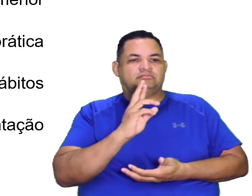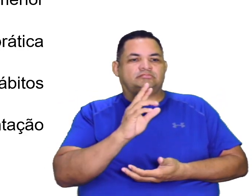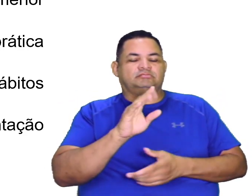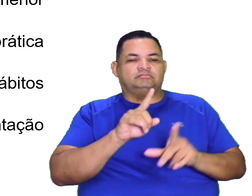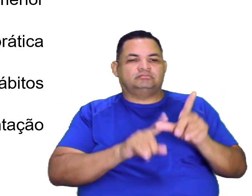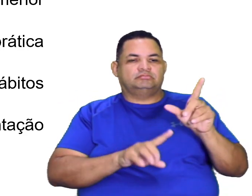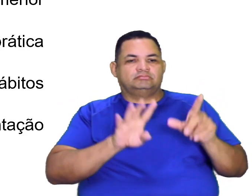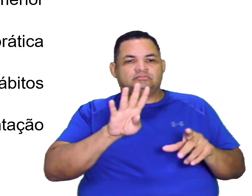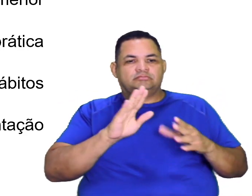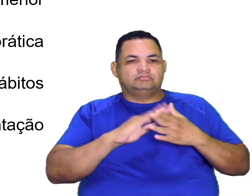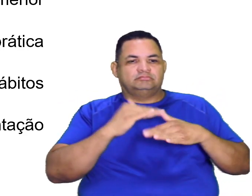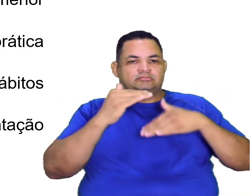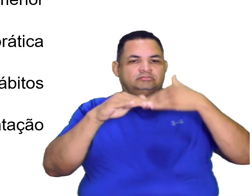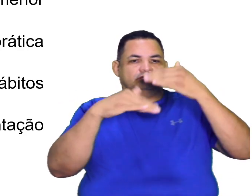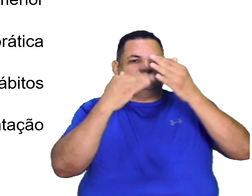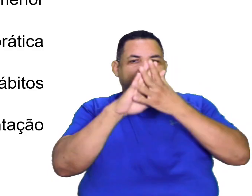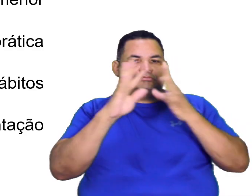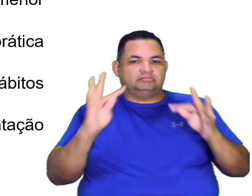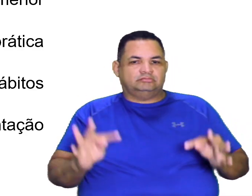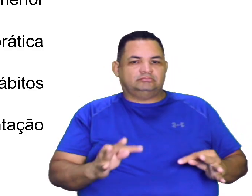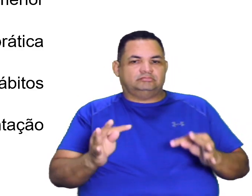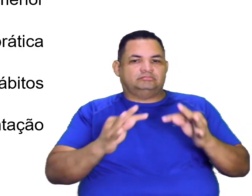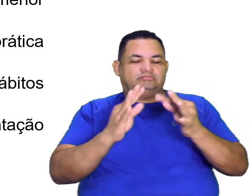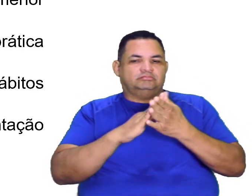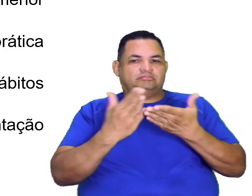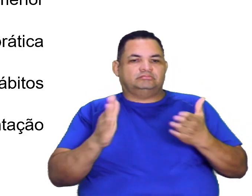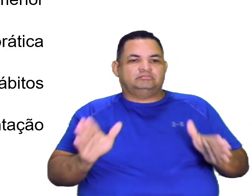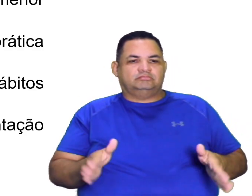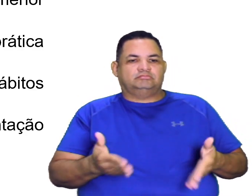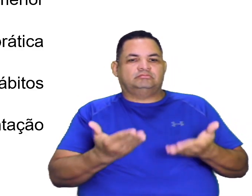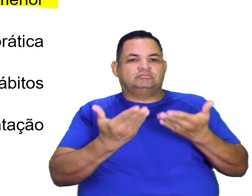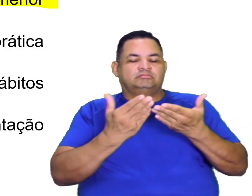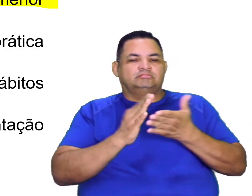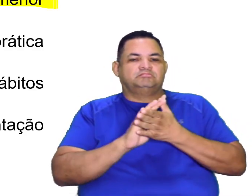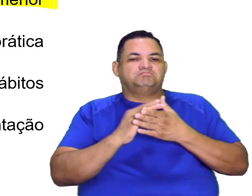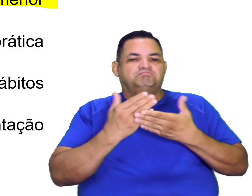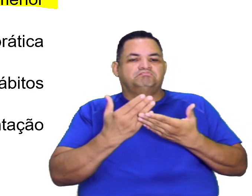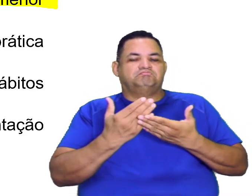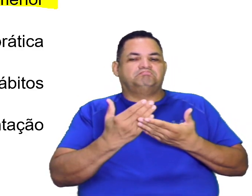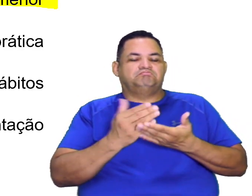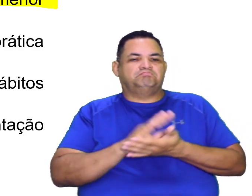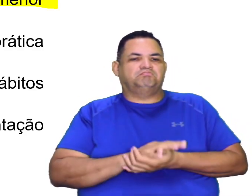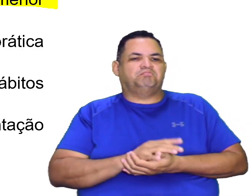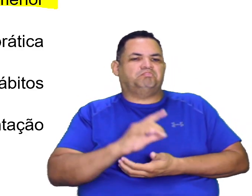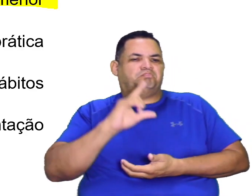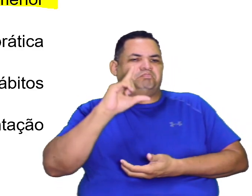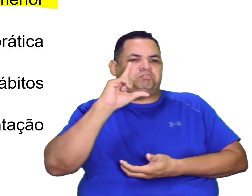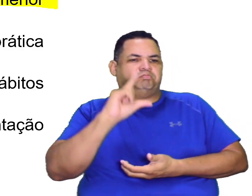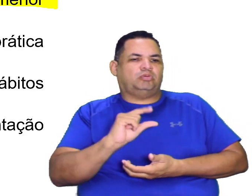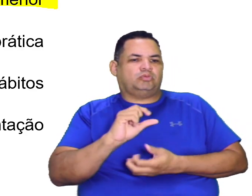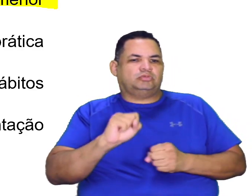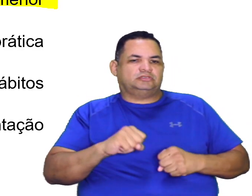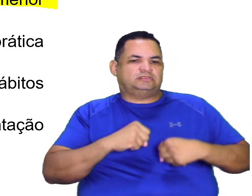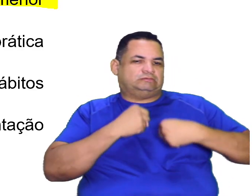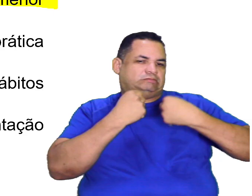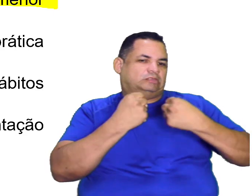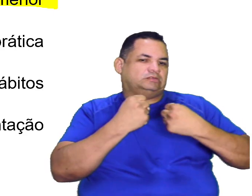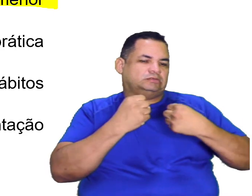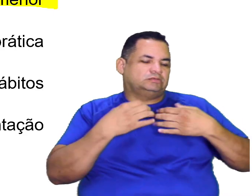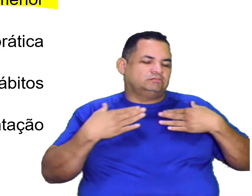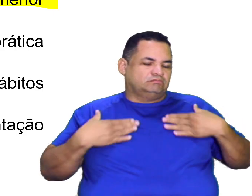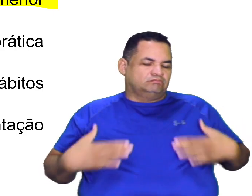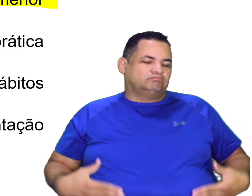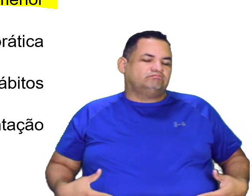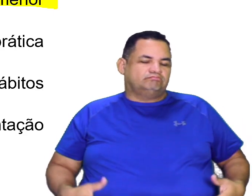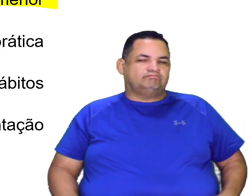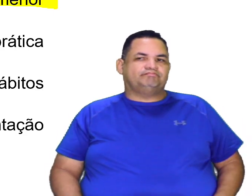é a letra B, o avanço tecnológico, promovendo aí menor necessidade de esforço físico,